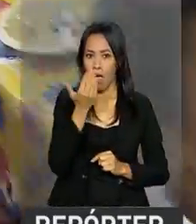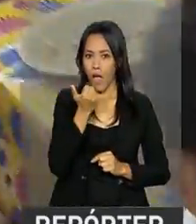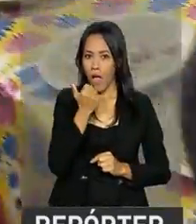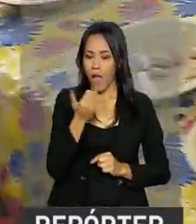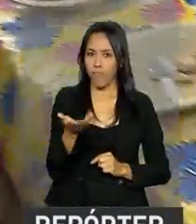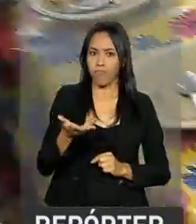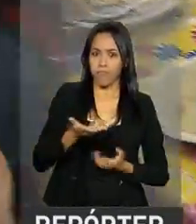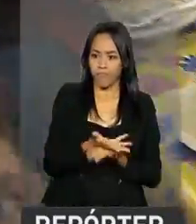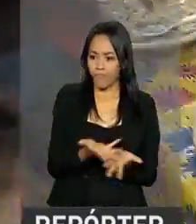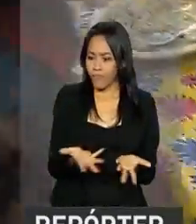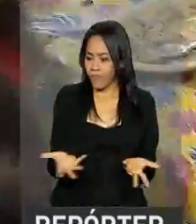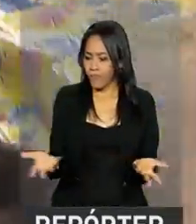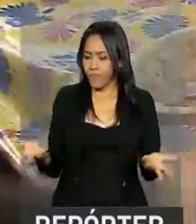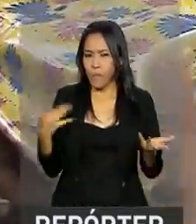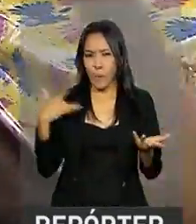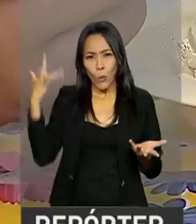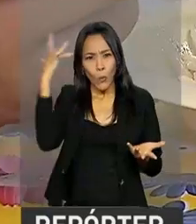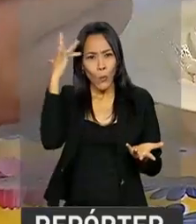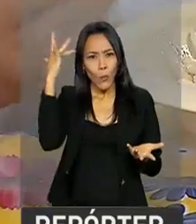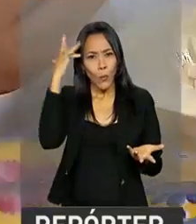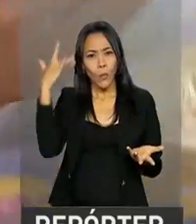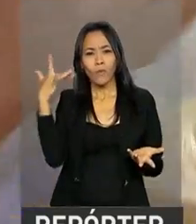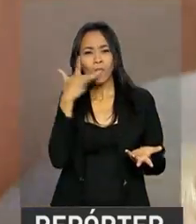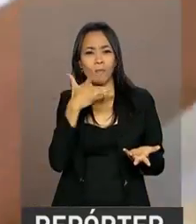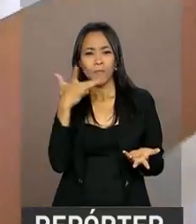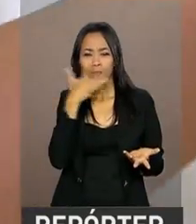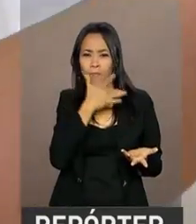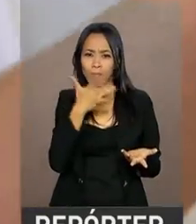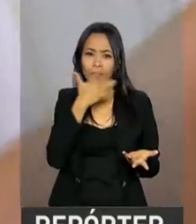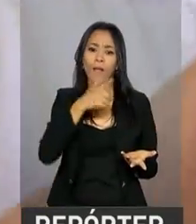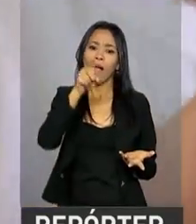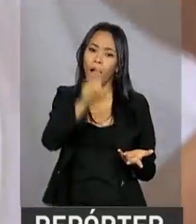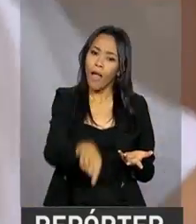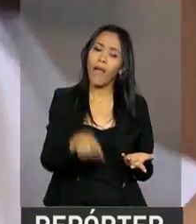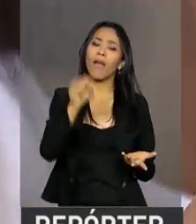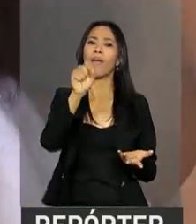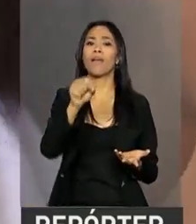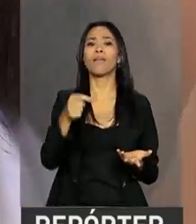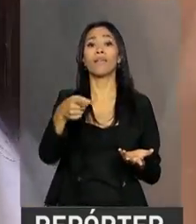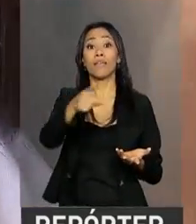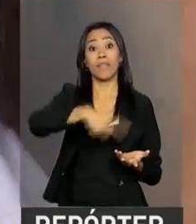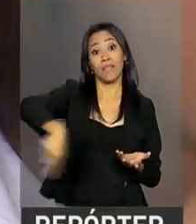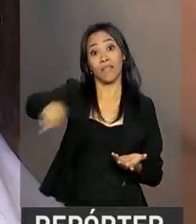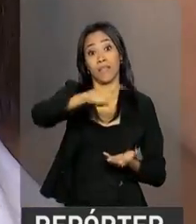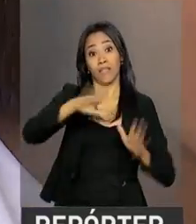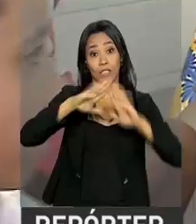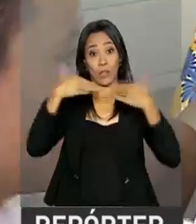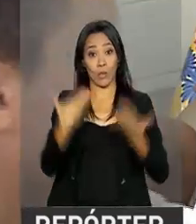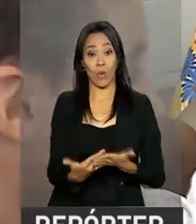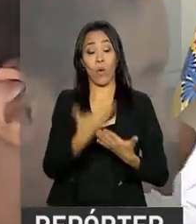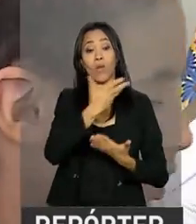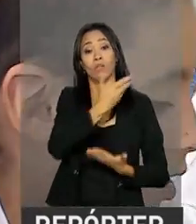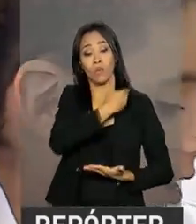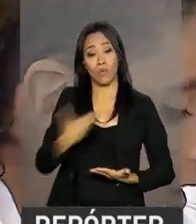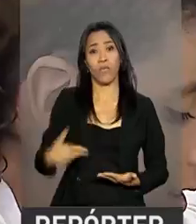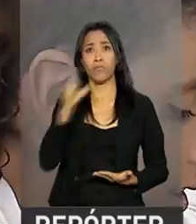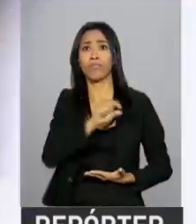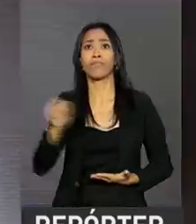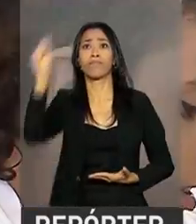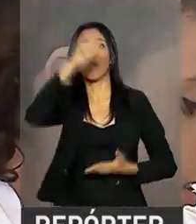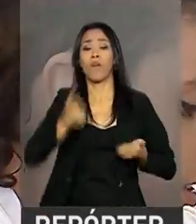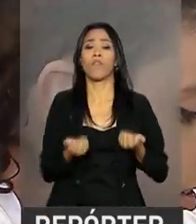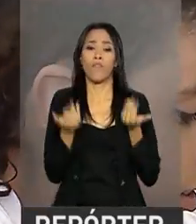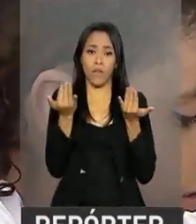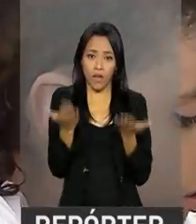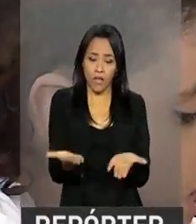e merendas de melhor qualidade Esse é o efeito esperado na Rede Pública de ensino do país com o reajuste do